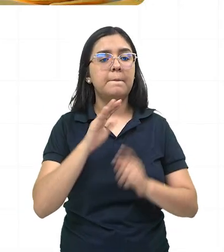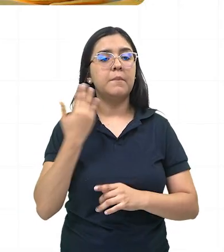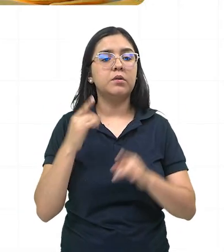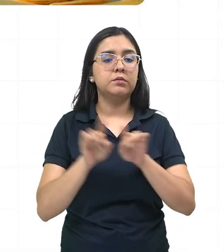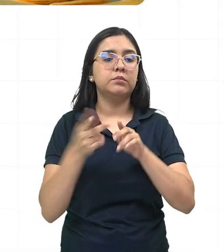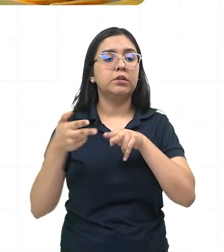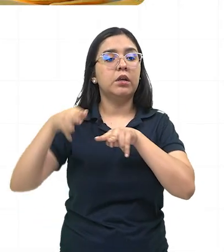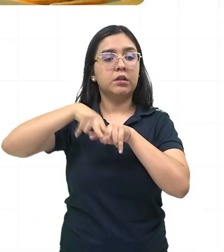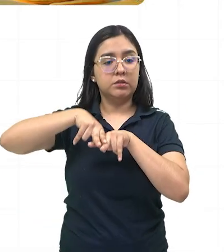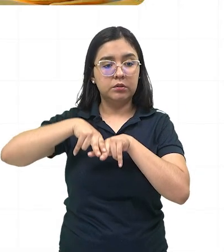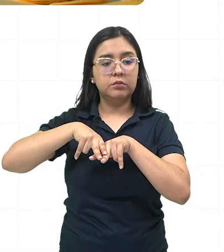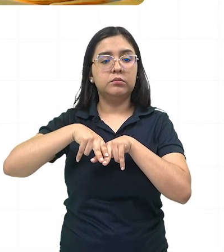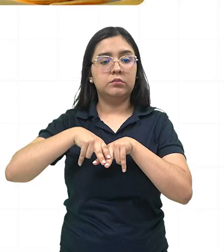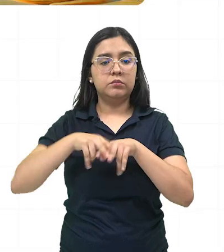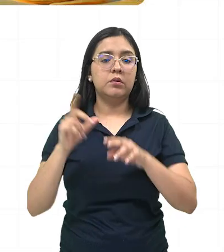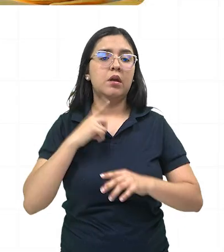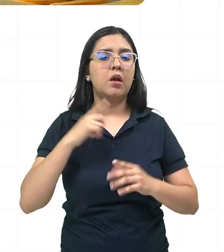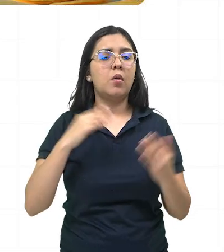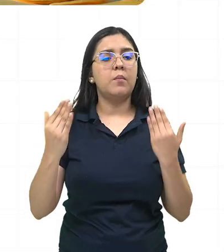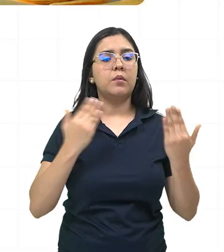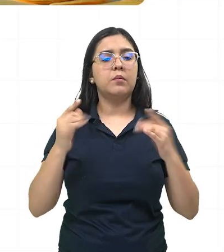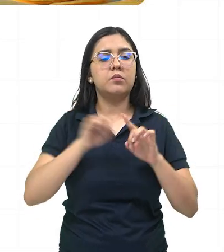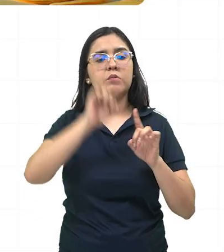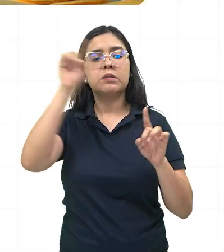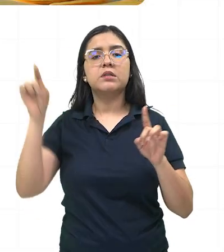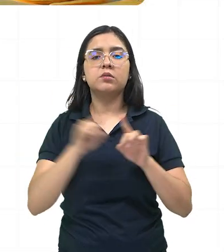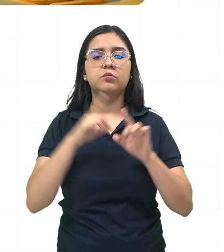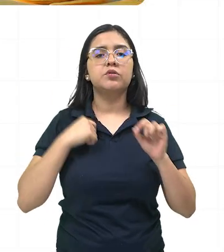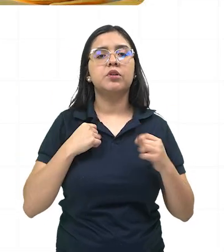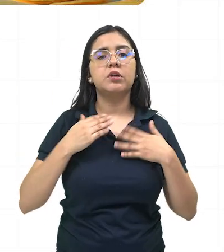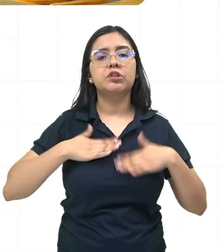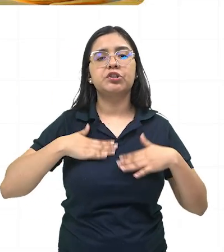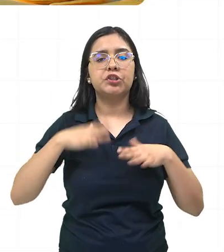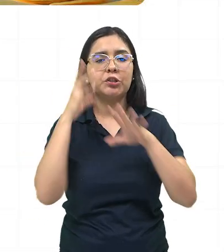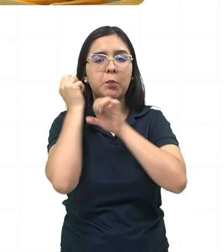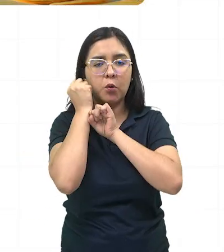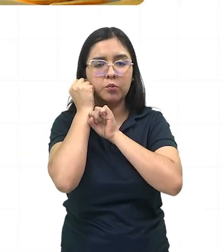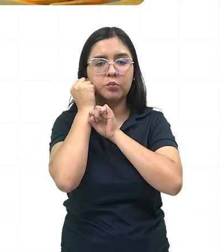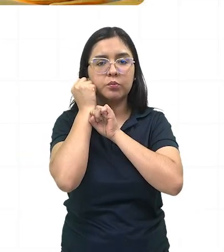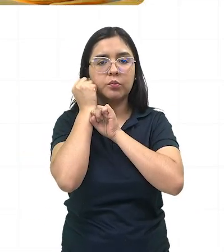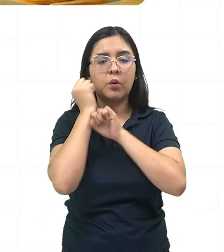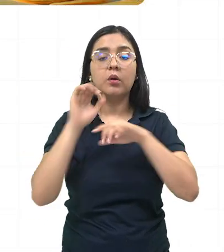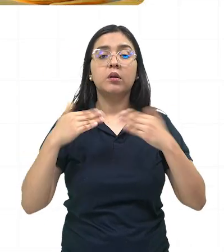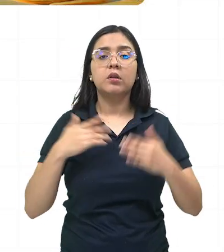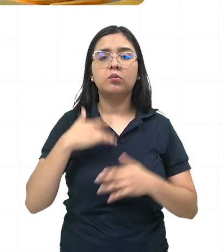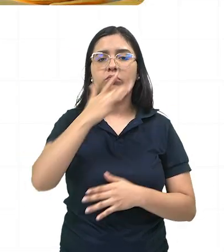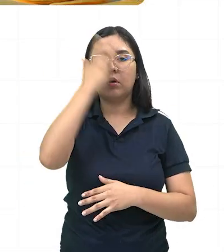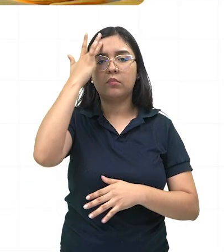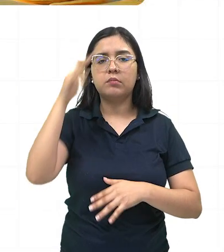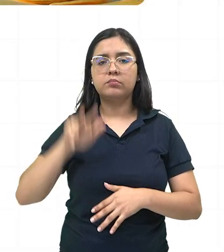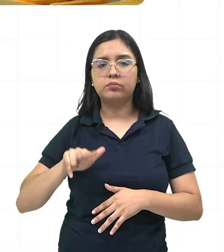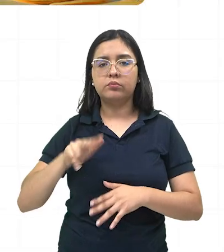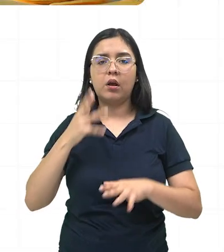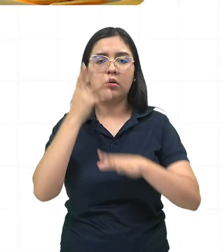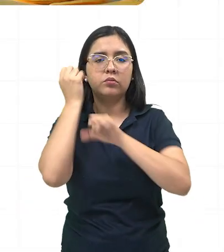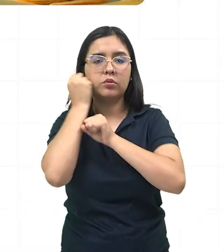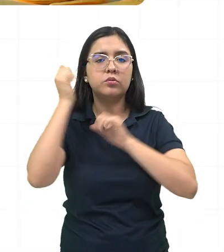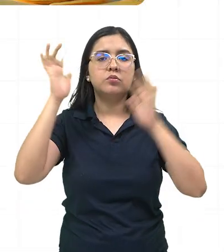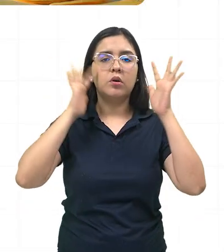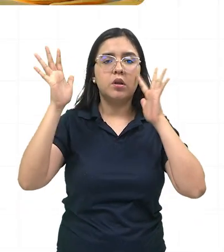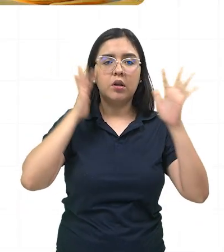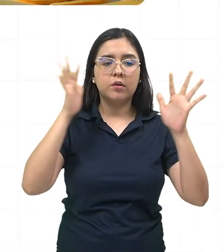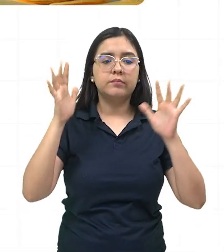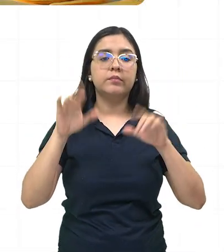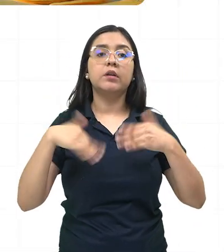também a reencarnação são comparadas ao ciclo de repouso, onde dormimos,